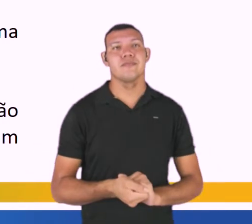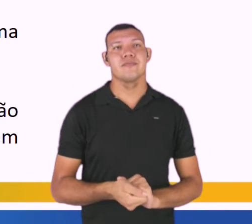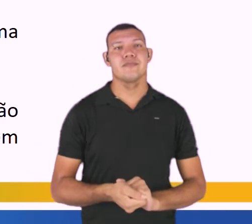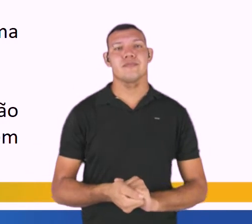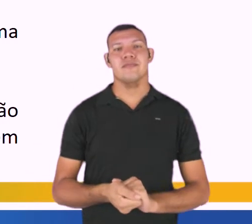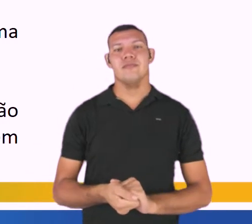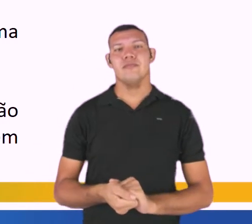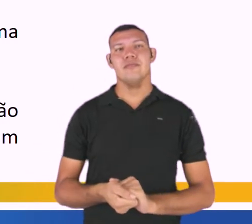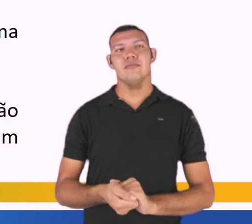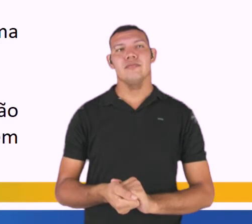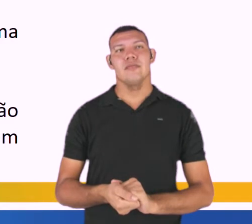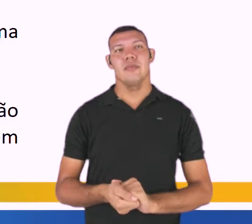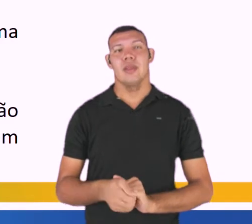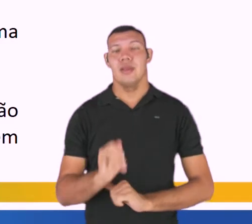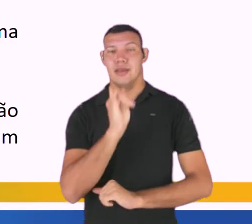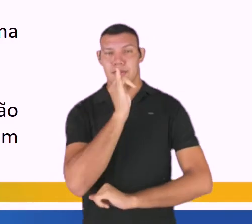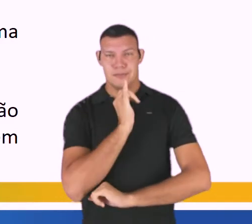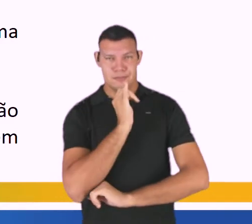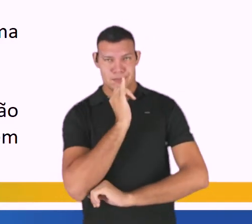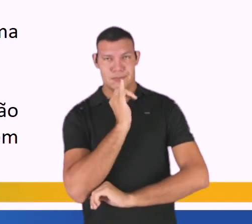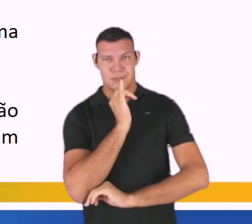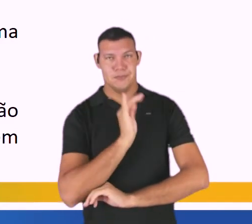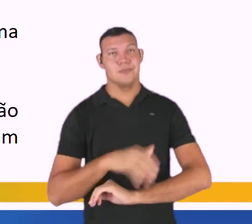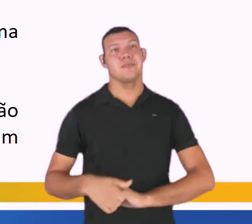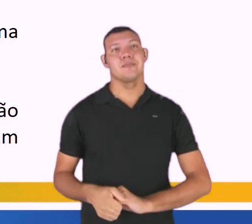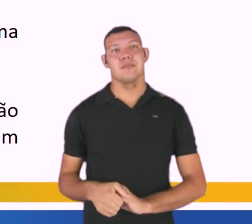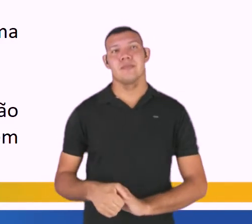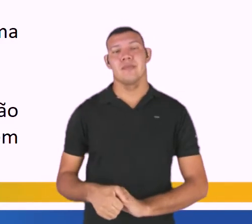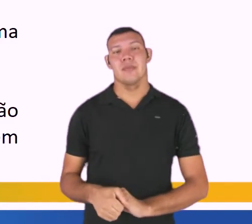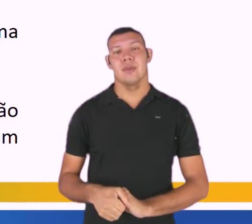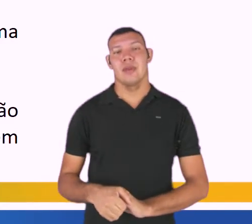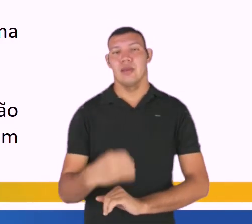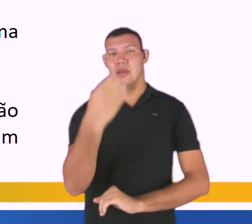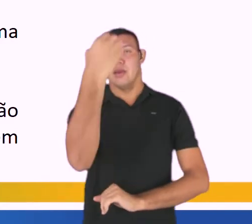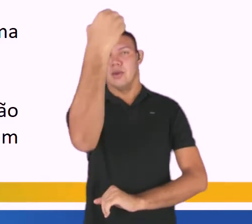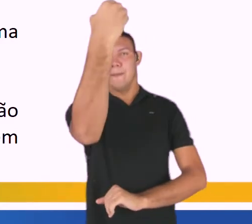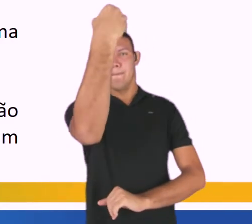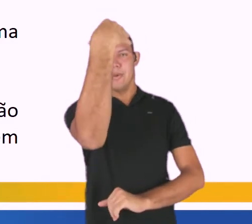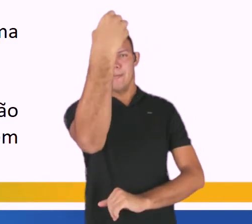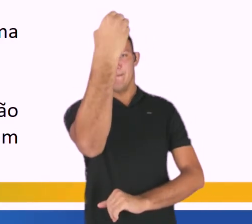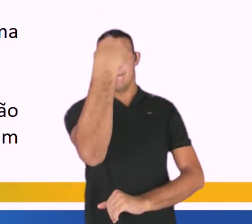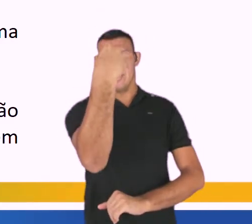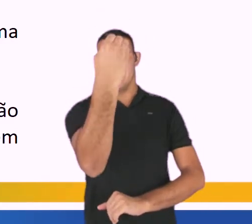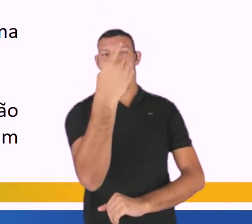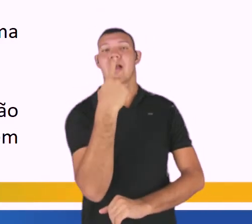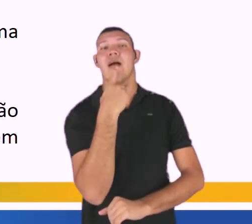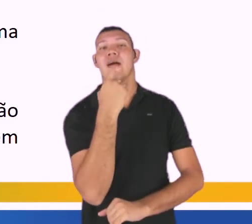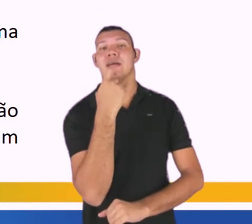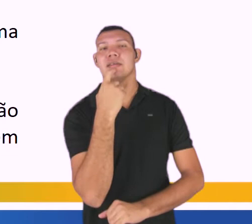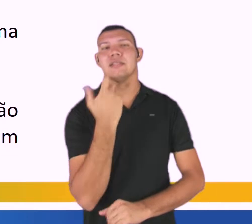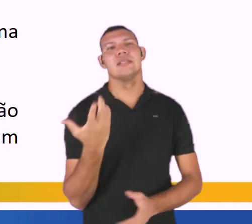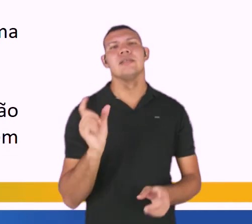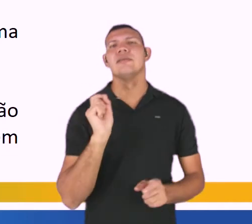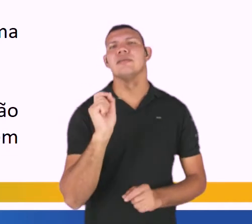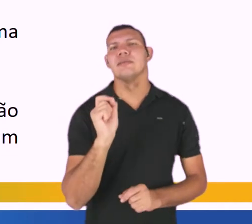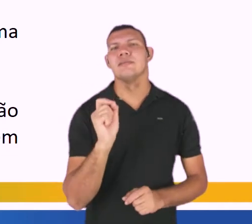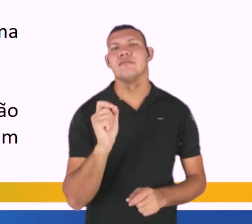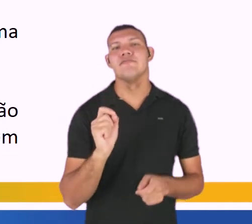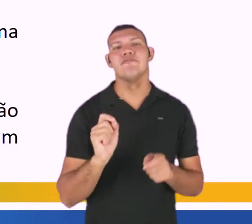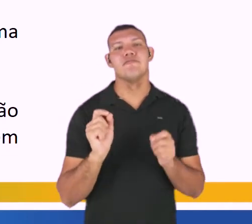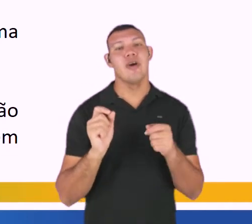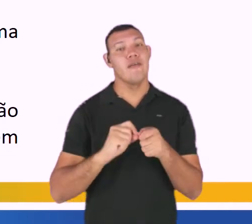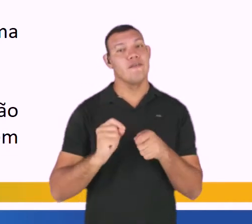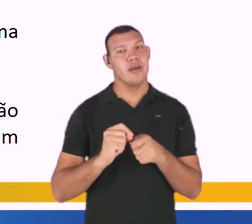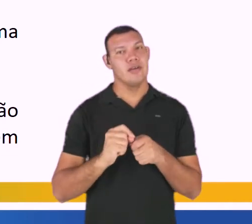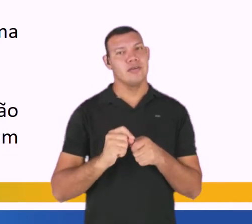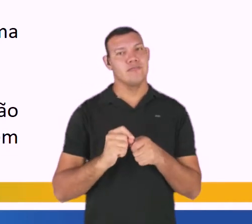exemplo, se uma pessoa está dirigindo e vê um sinal vermelho, qual é a reação que ela deve fazer? Deve ter?